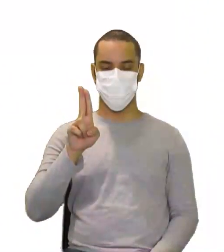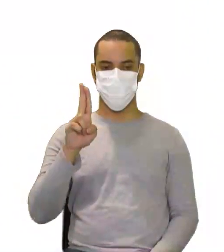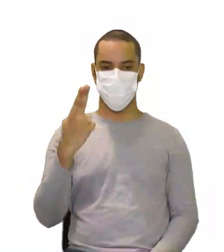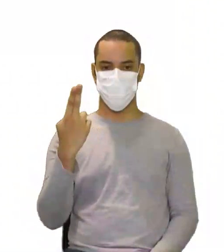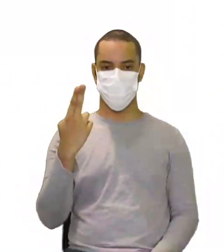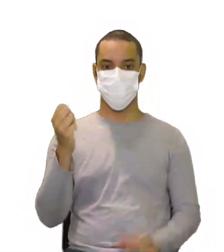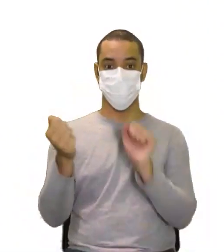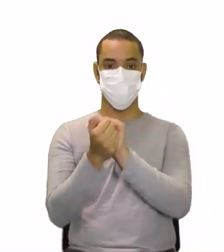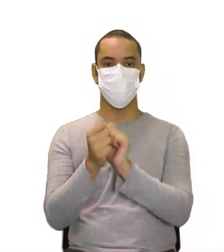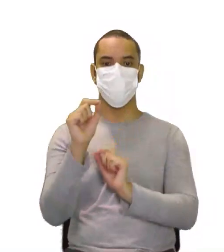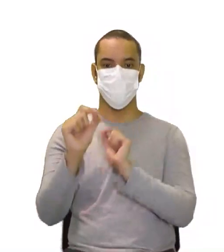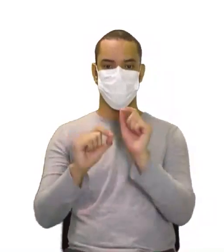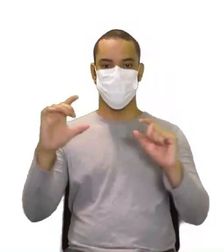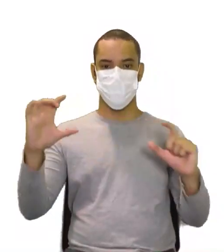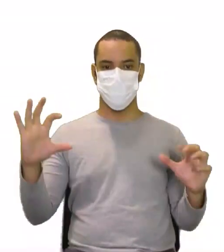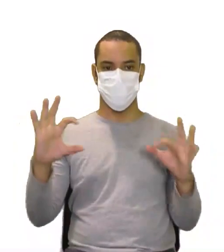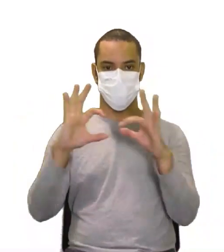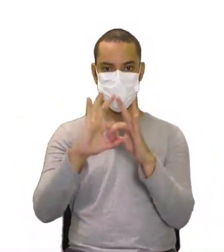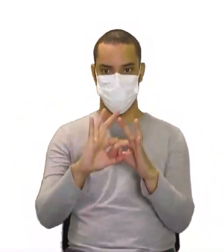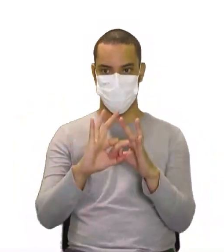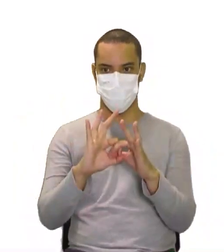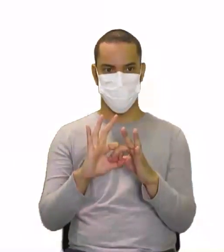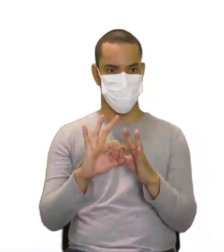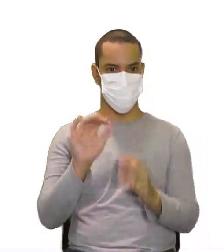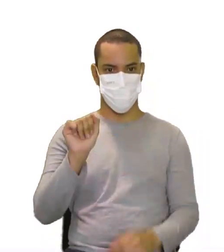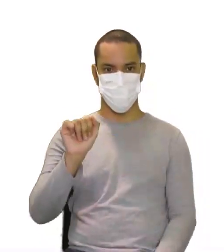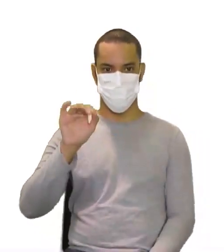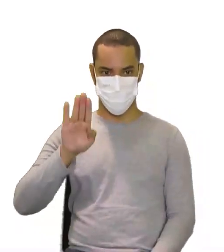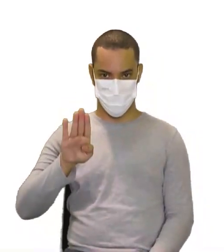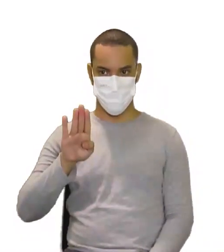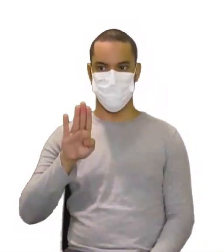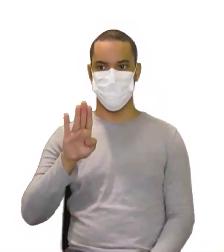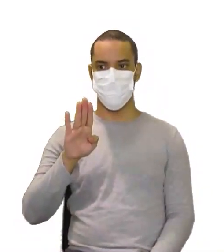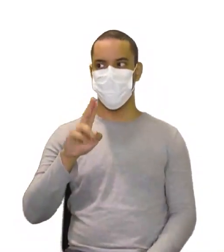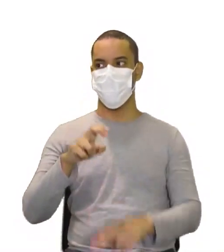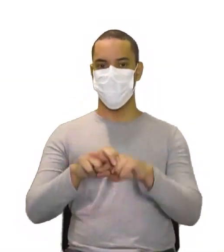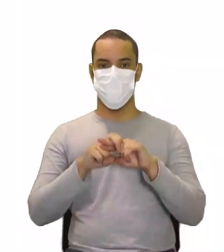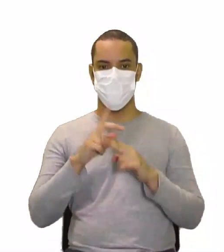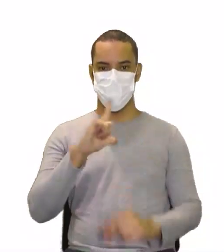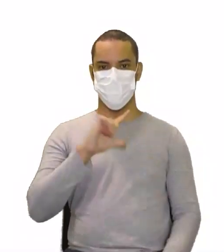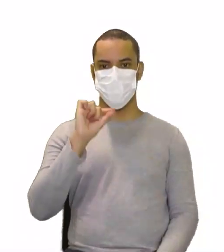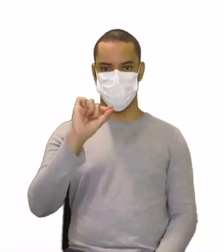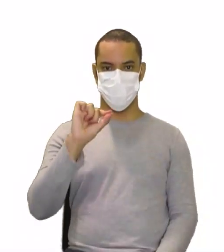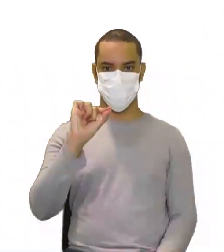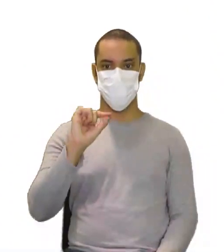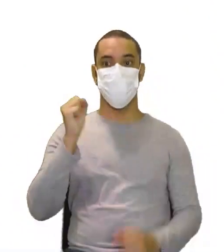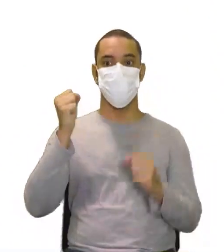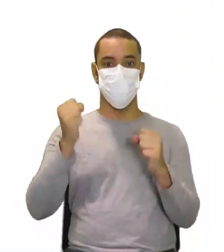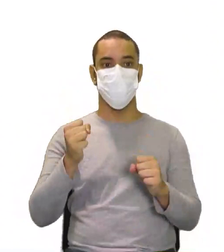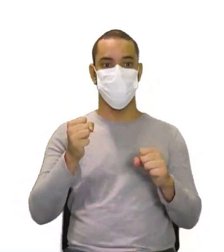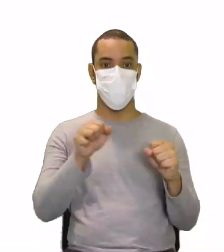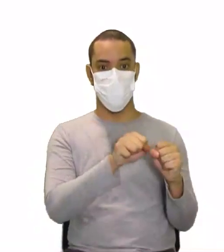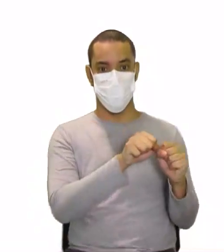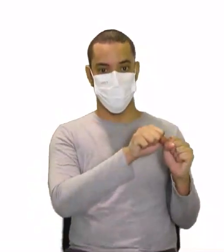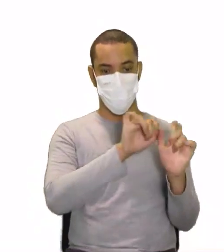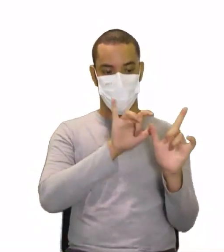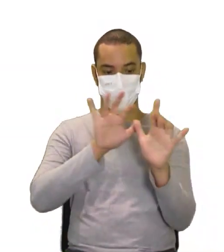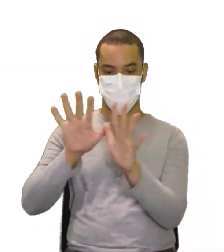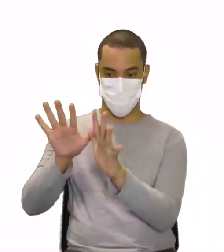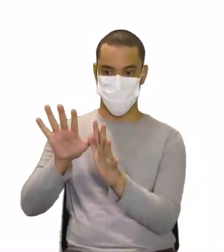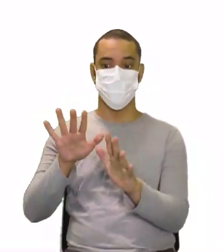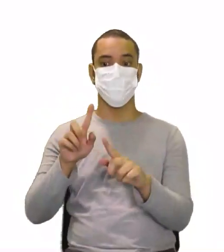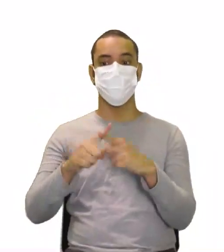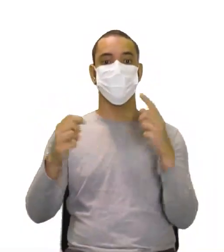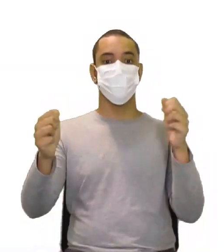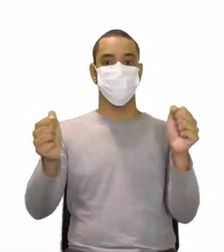está ligada a um condutor móvel AB. Então, olha só, esse condutor, ele pode se mover. O